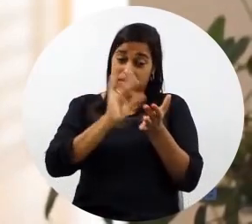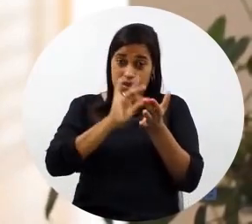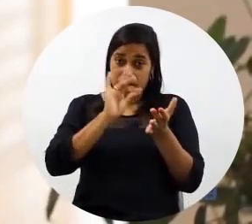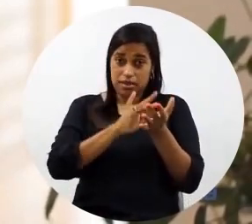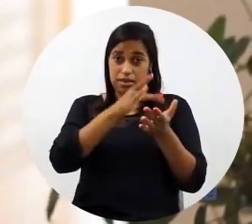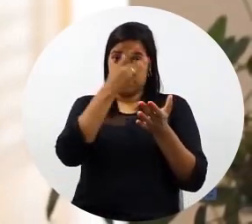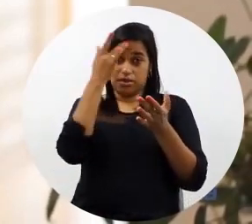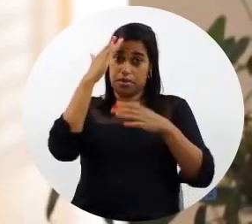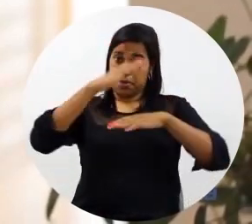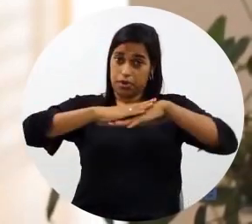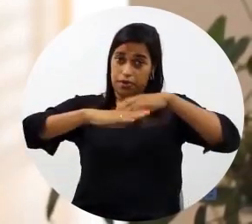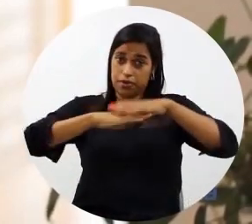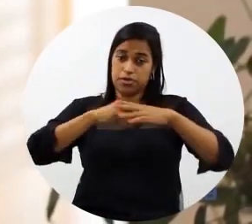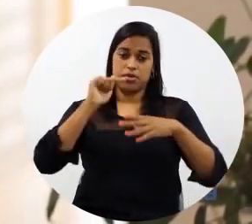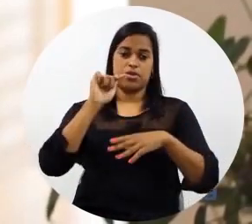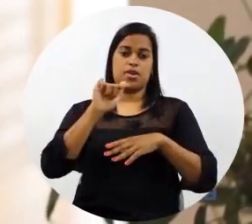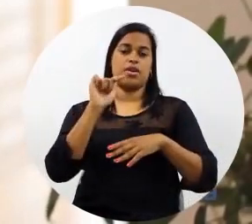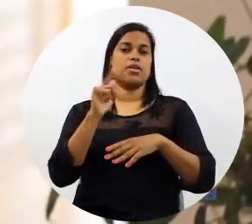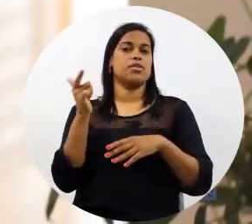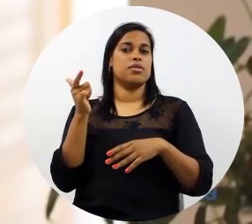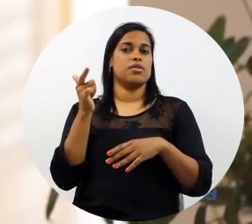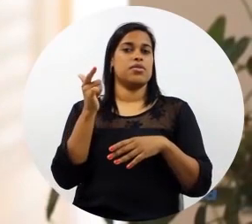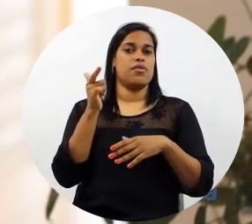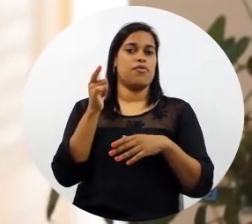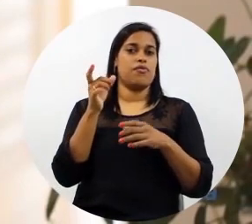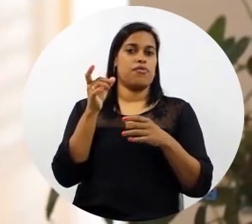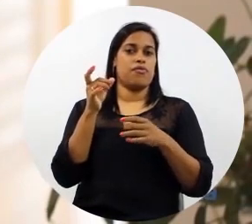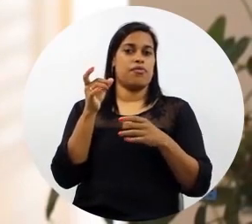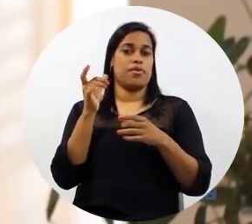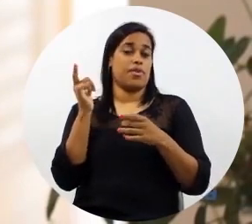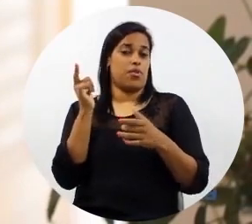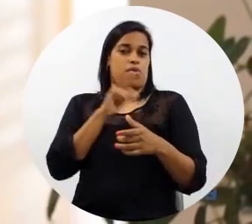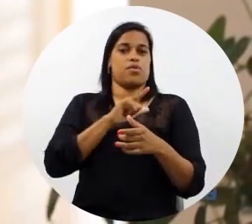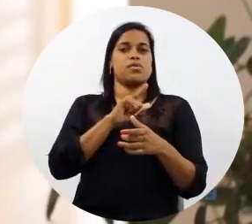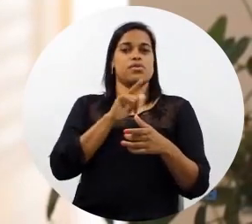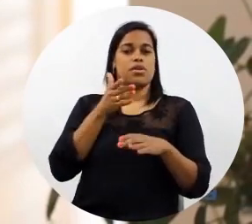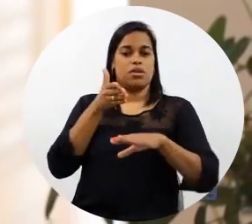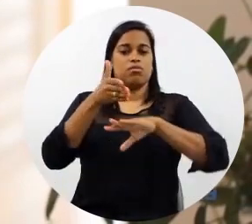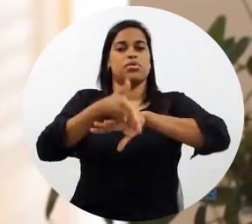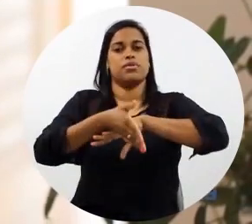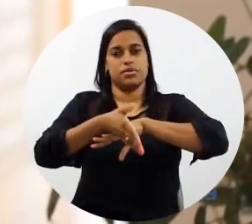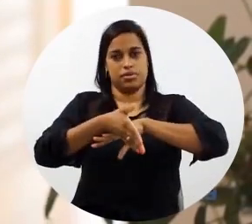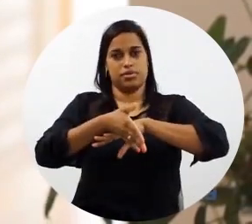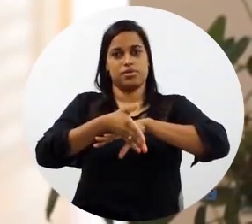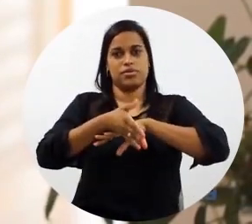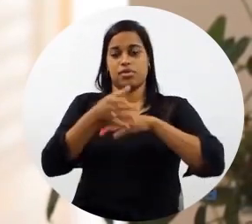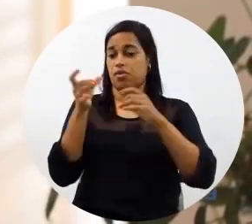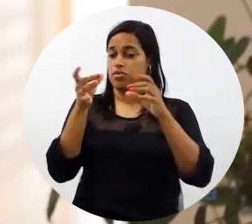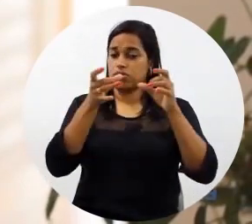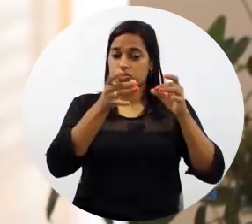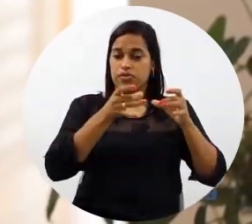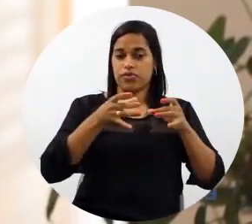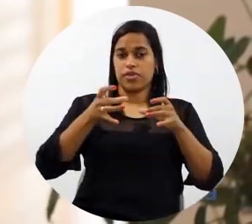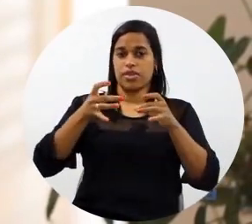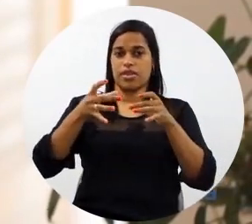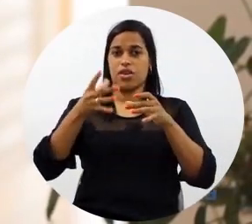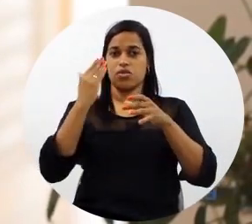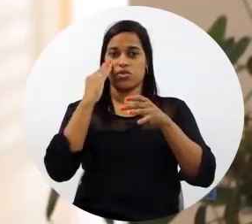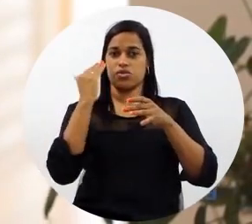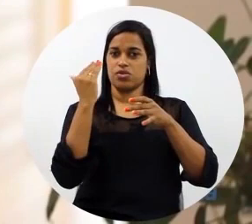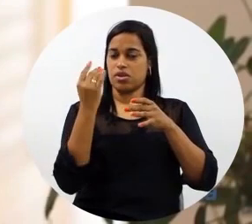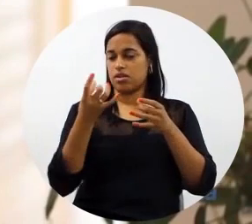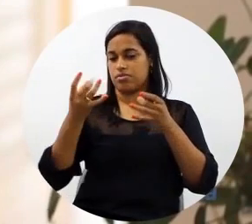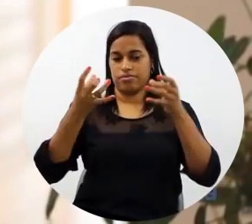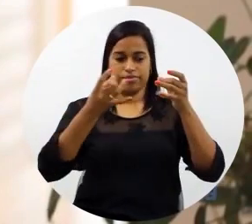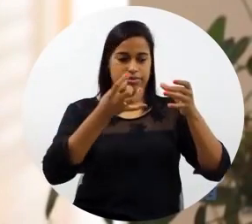é capaz de vender as suas cortinas, vender todos os móveis da sua casa,